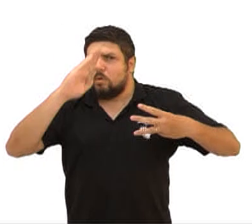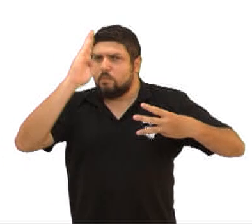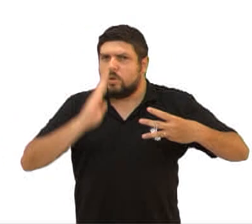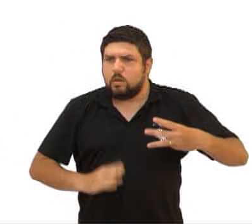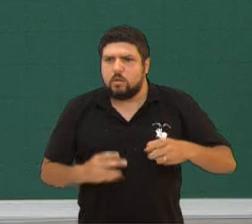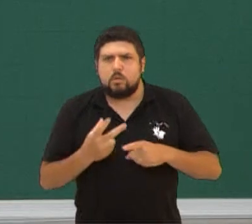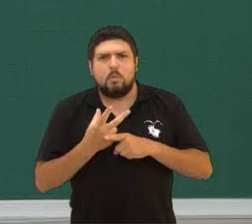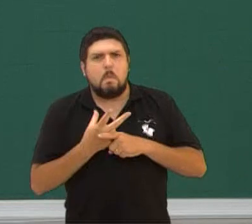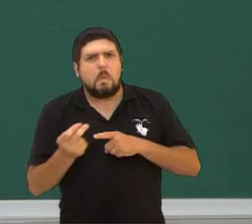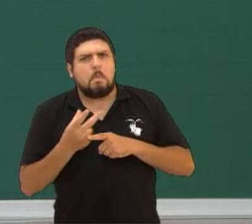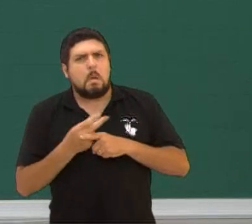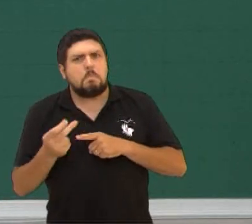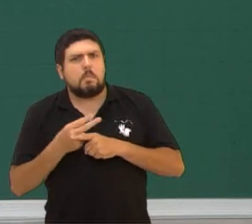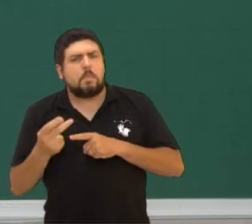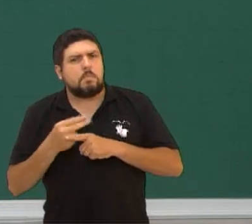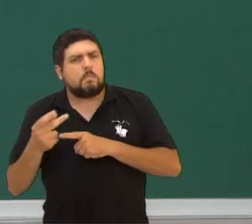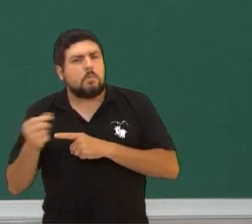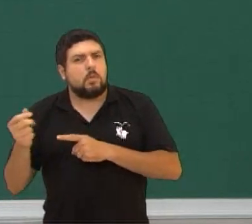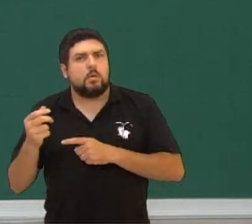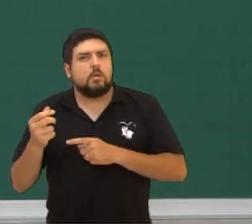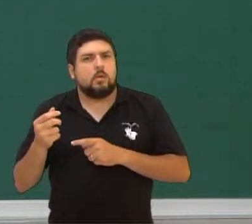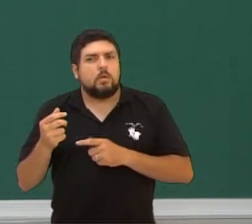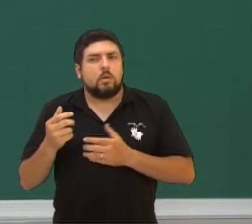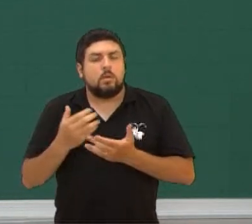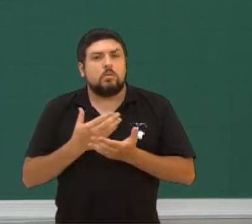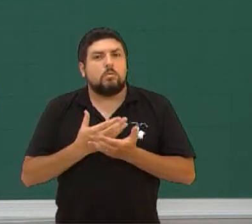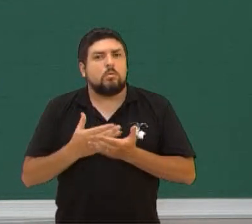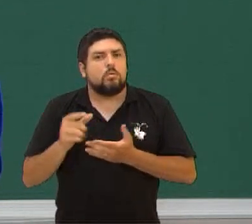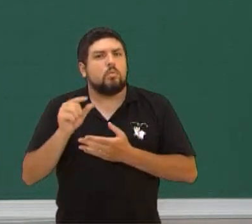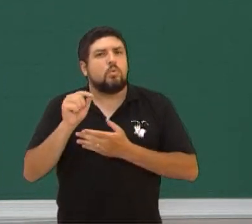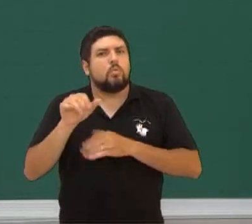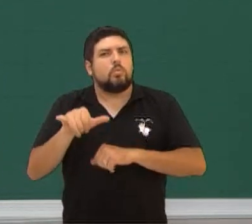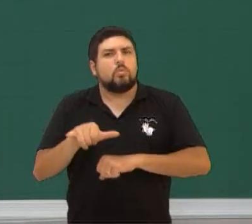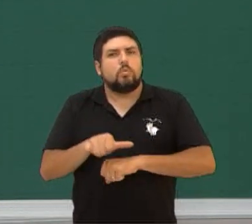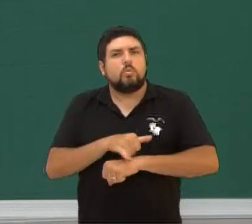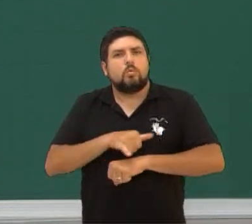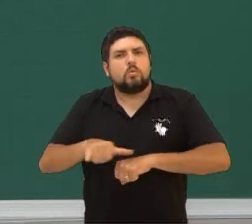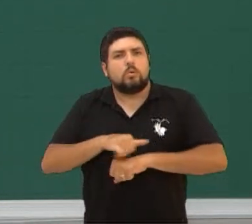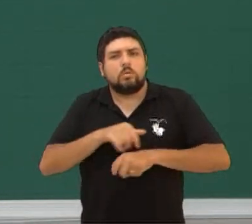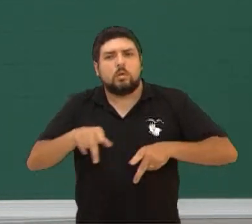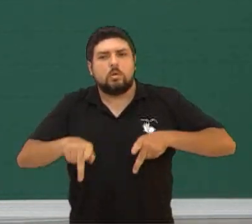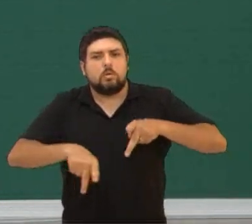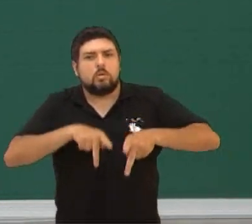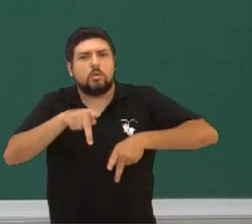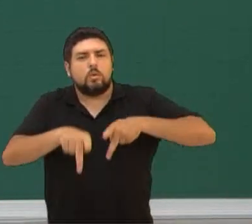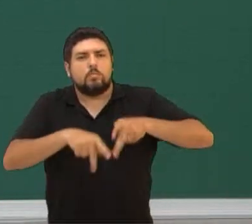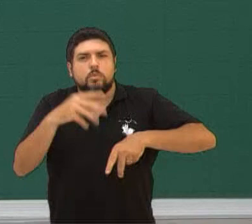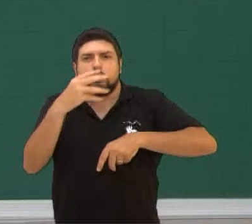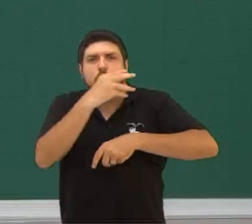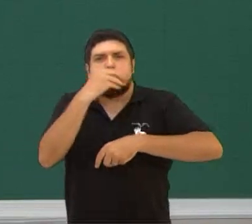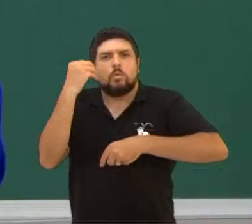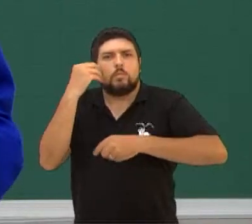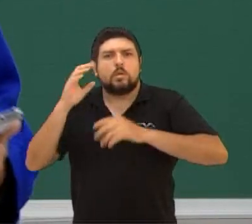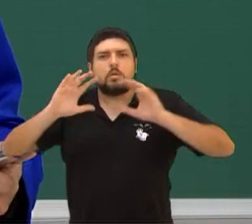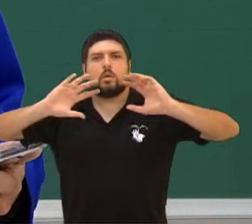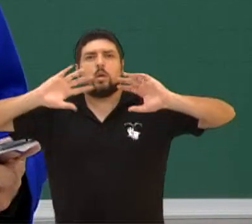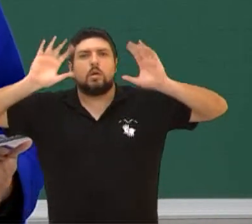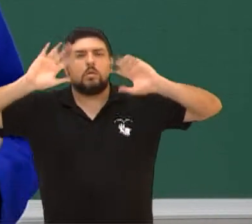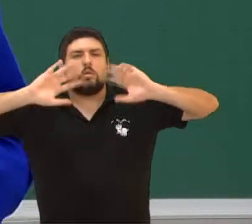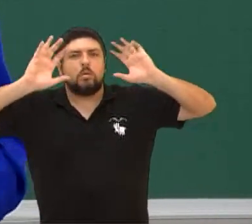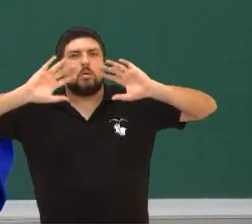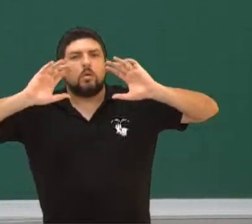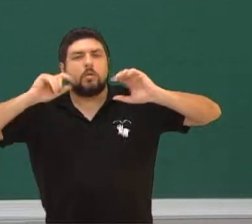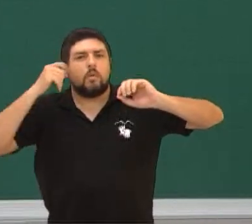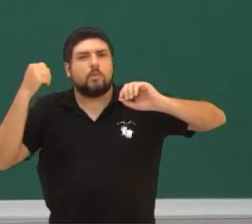Brasil estava começando a ganhar grandes competições e isso fazia com que a população gostasse. Isso também favorece, né, a